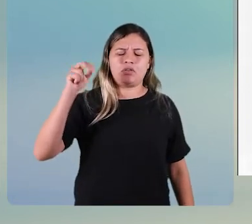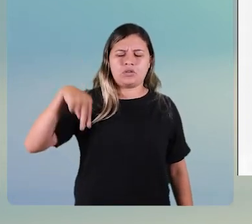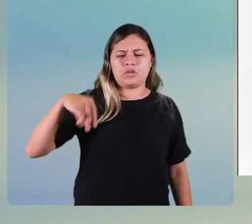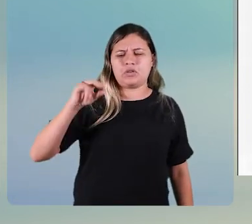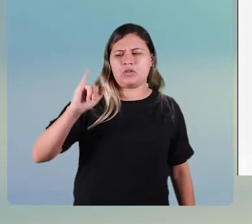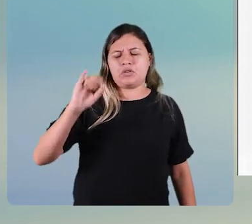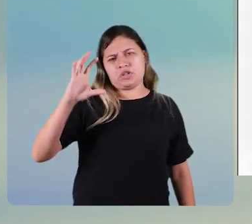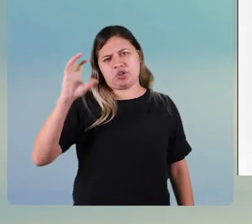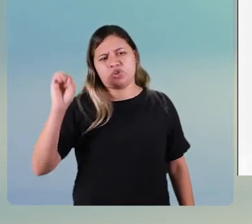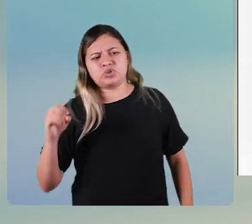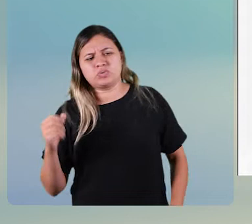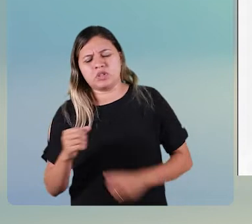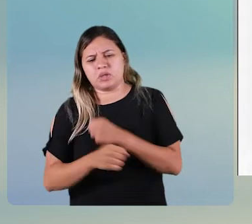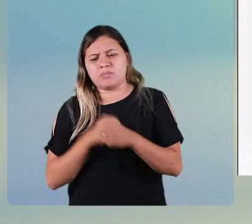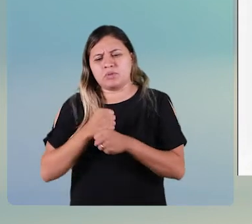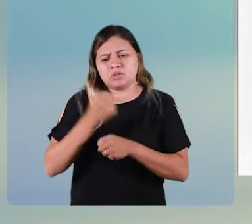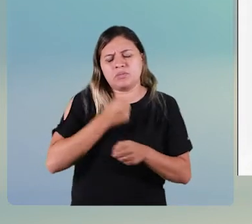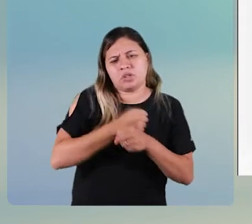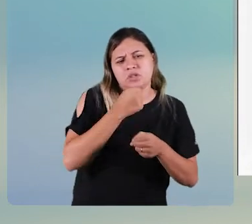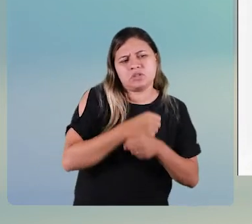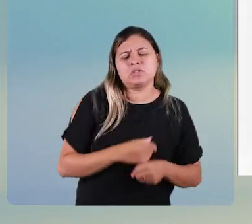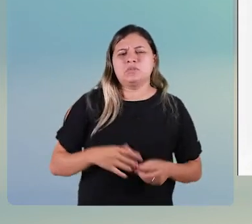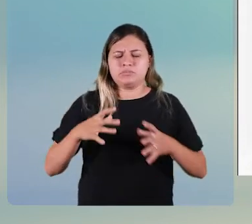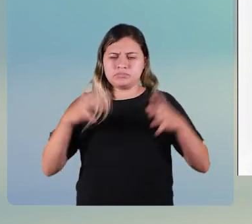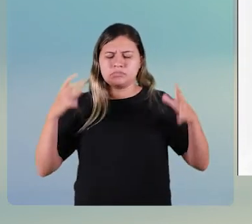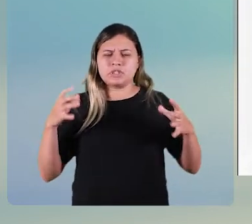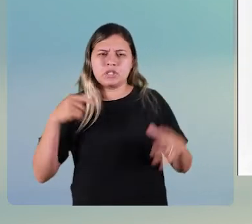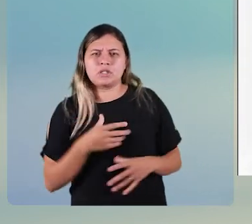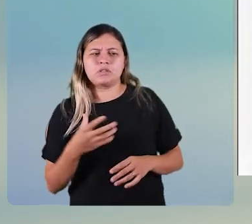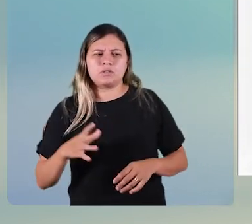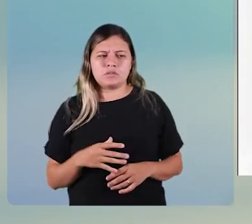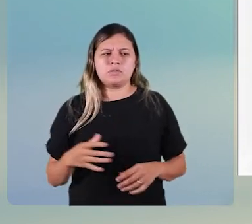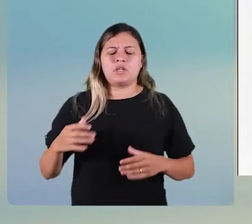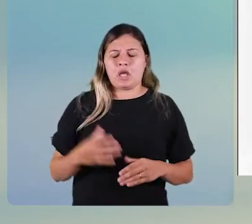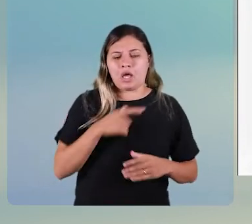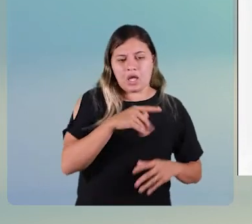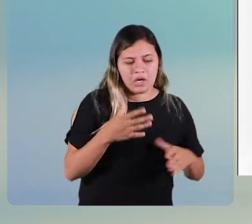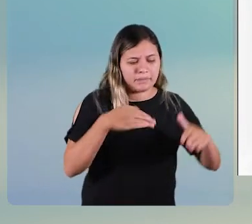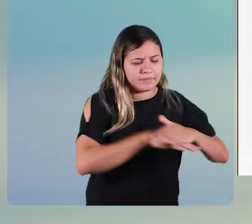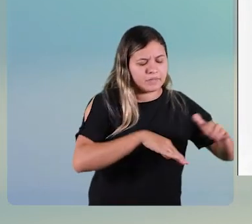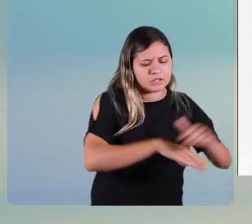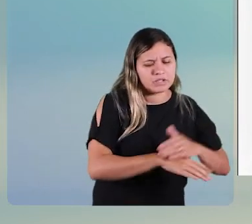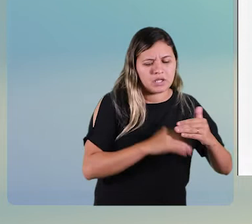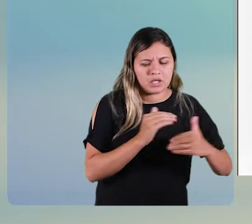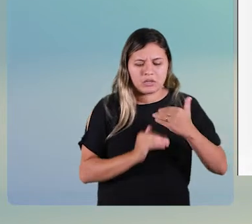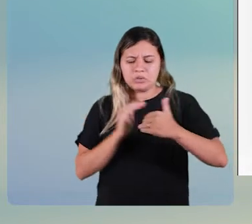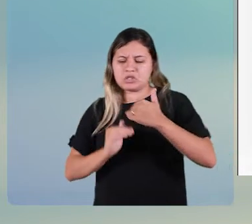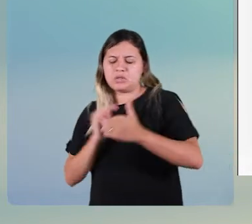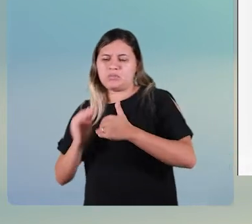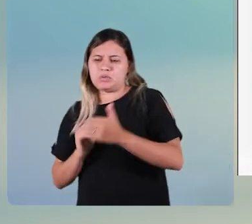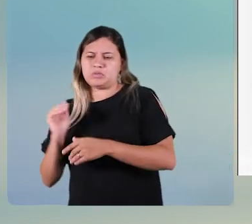né? Vai. Só que esse metano que vai ser formado, ao invés de ser liberado para a atmosfera, ele é armazenado, purificado e pode ser utilizado